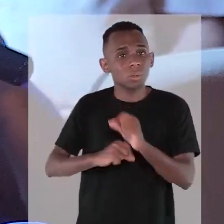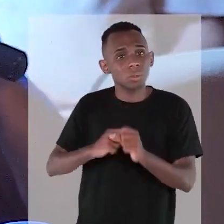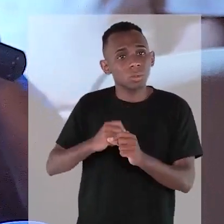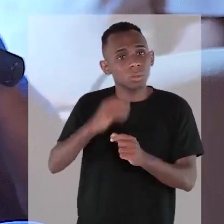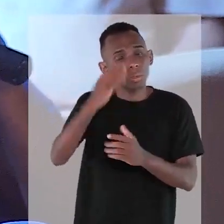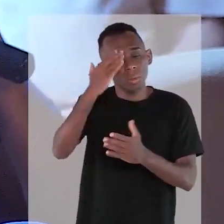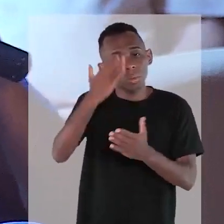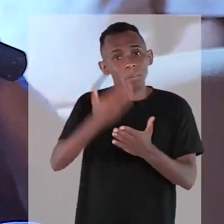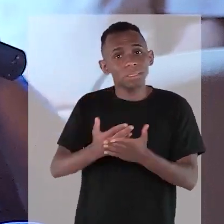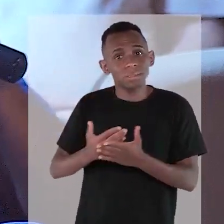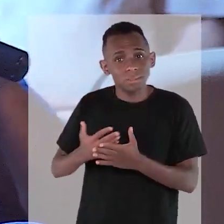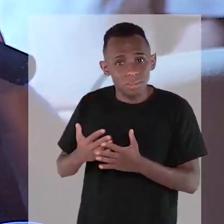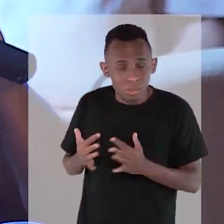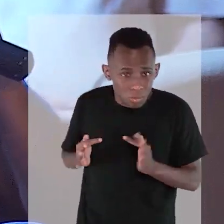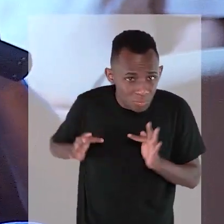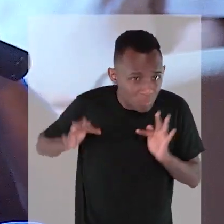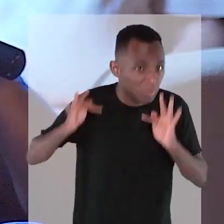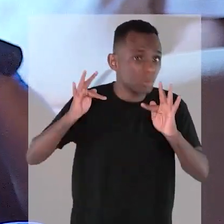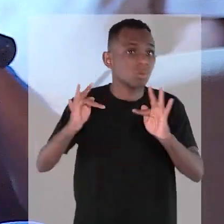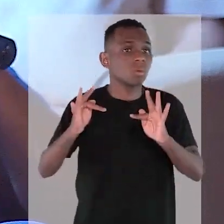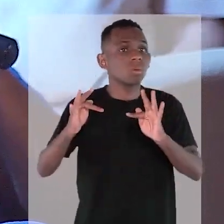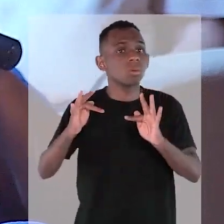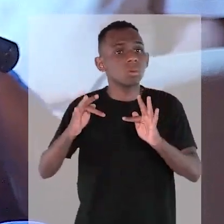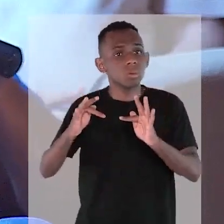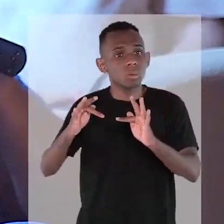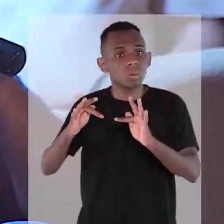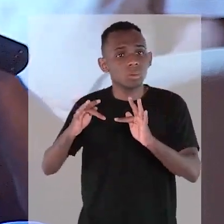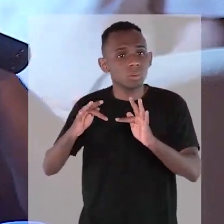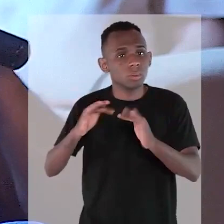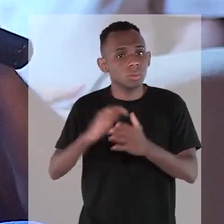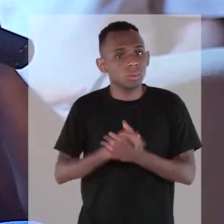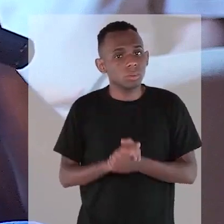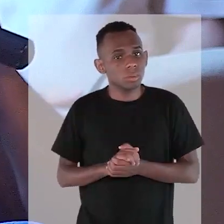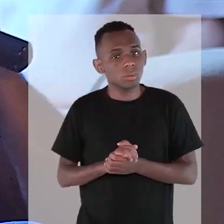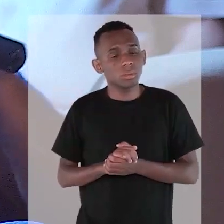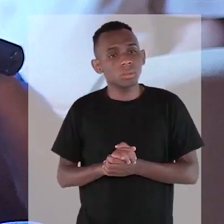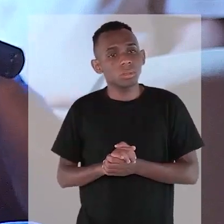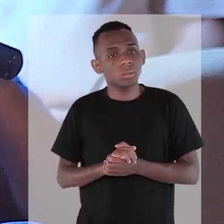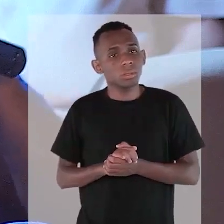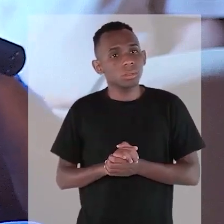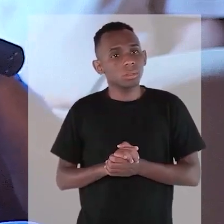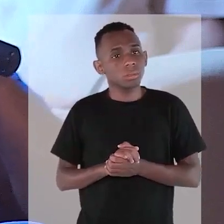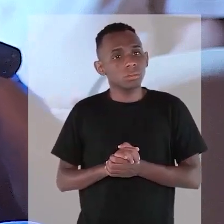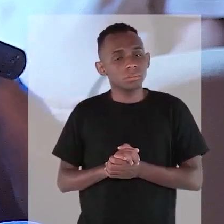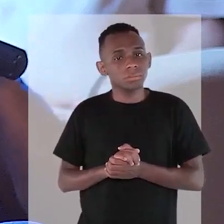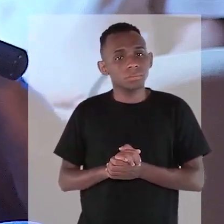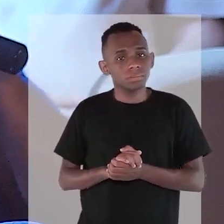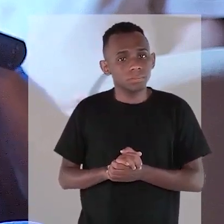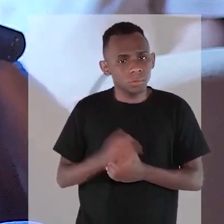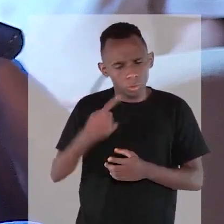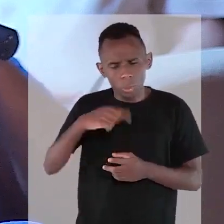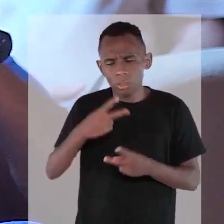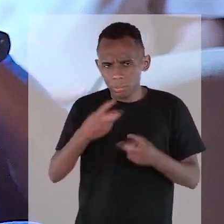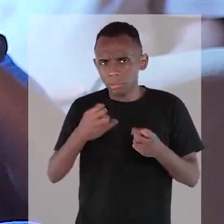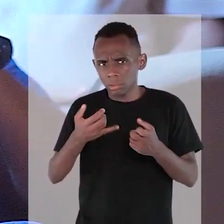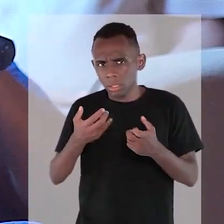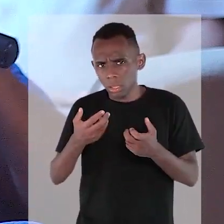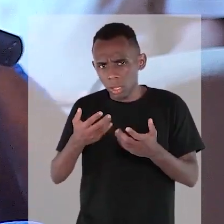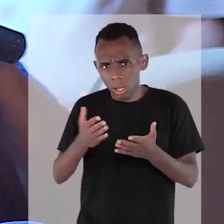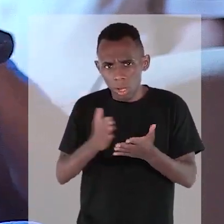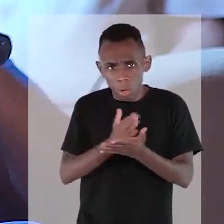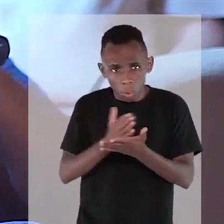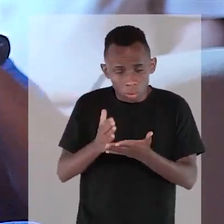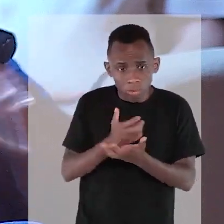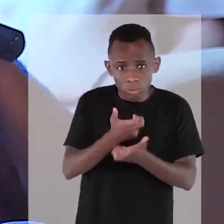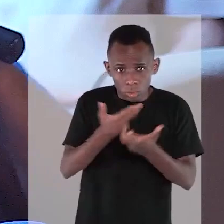nos pobres, assim, sabe? Da gente estar fazendo, tipo, eu vejo Exu ganhar o carnaval agora, vejo tanta coisa acontecendo, e a gente está morto, mas